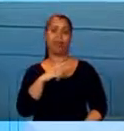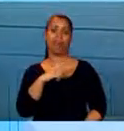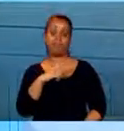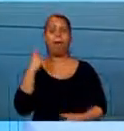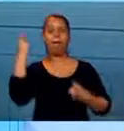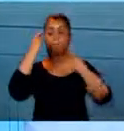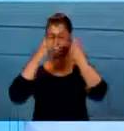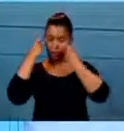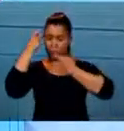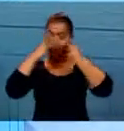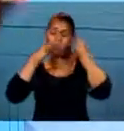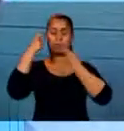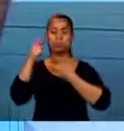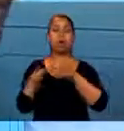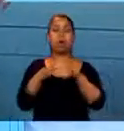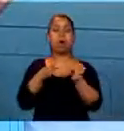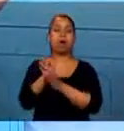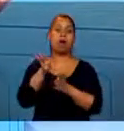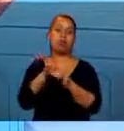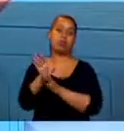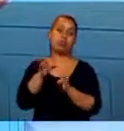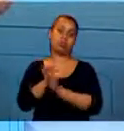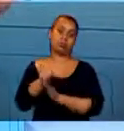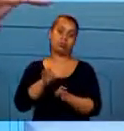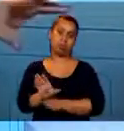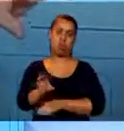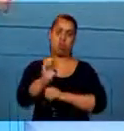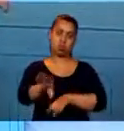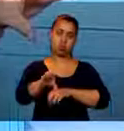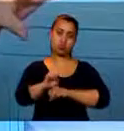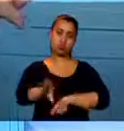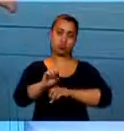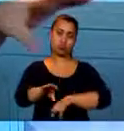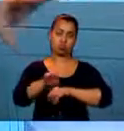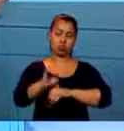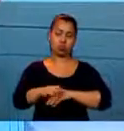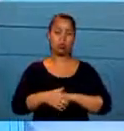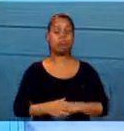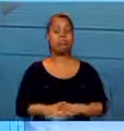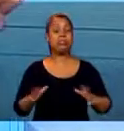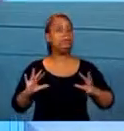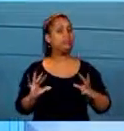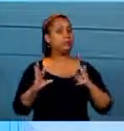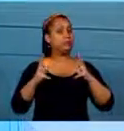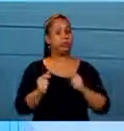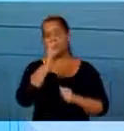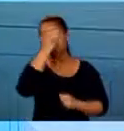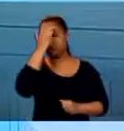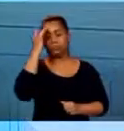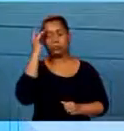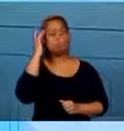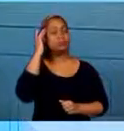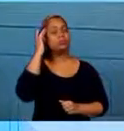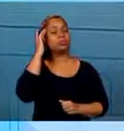papel, é o papel Sim. da educação. Né? Sim. E todos os membros da AMA